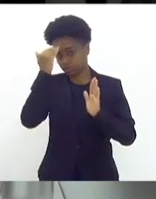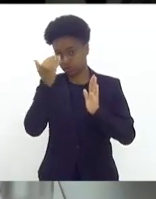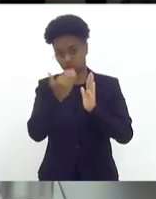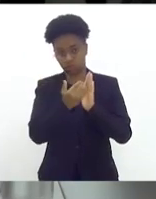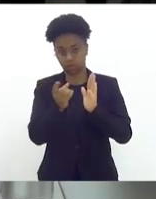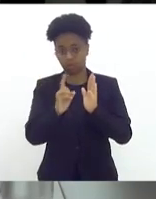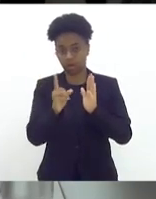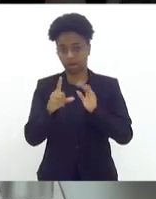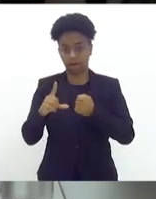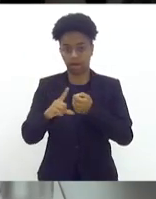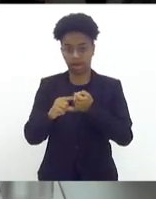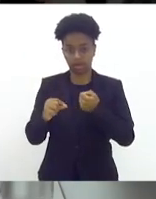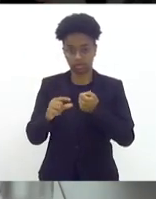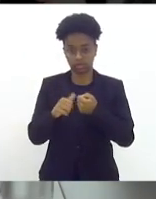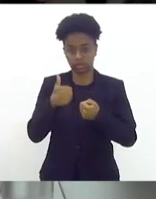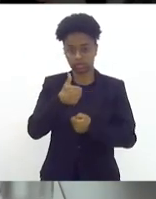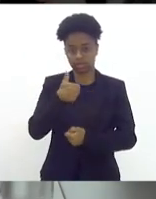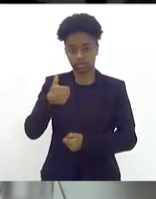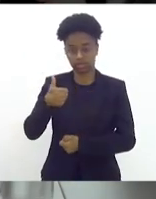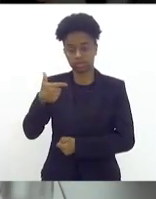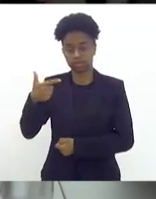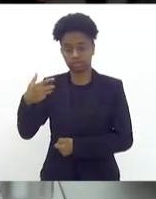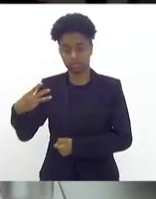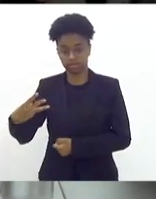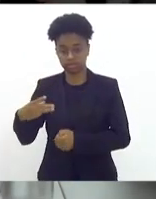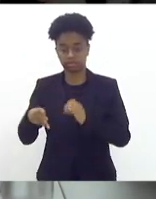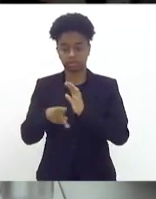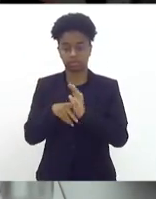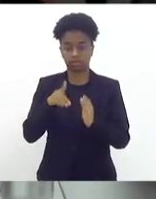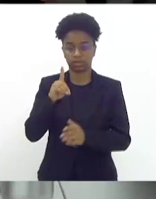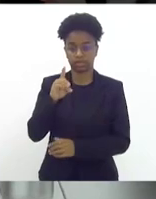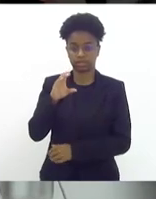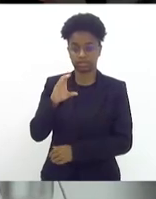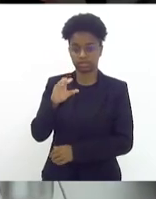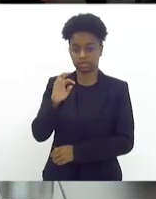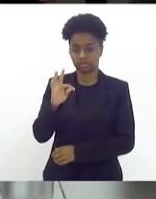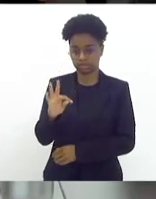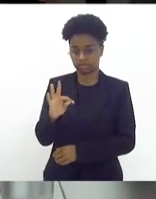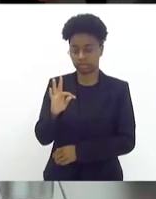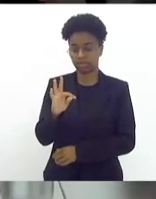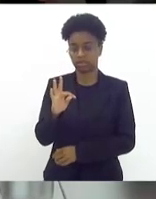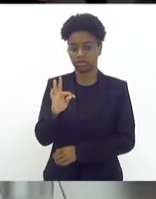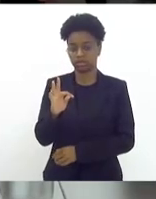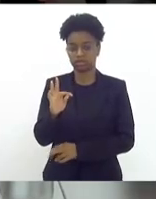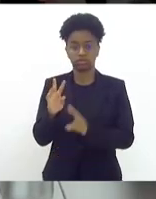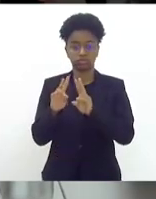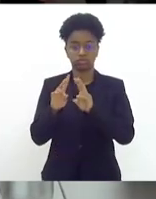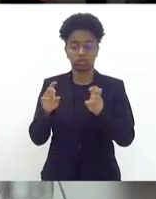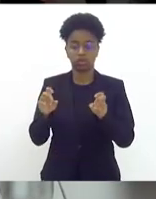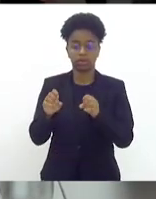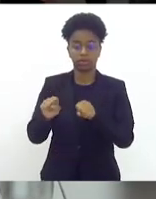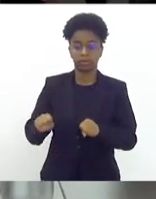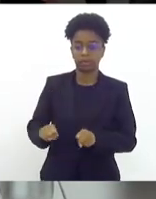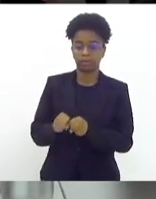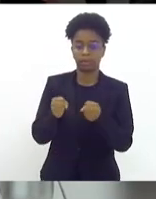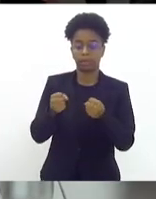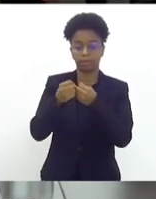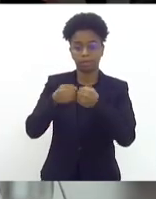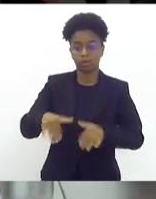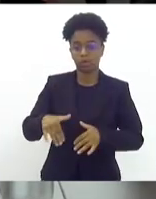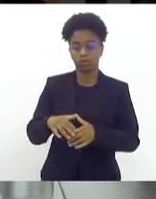artigo 113 da ADCT quanto aos impactos.